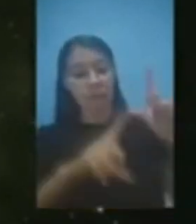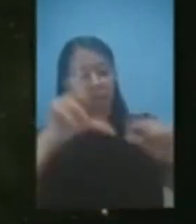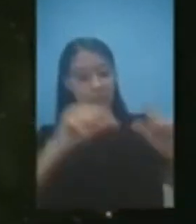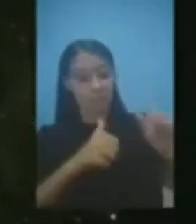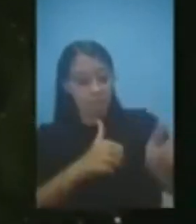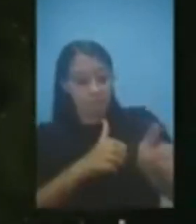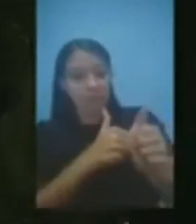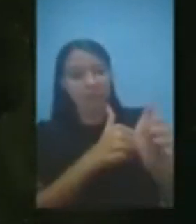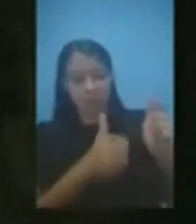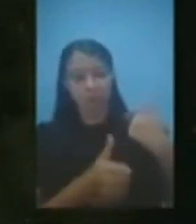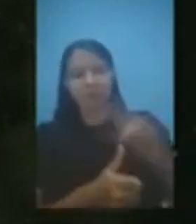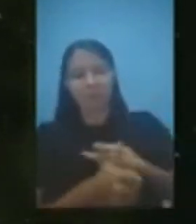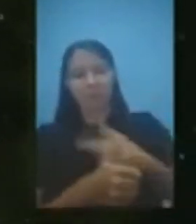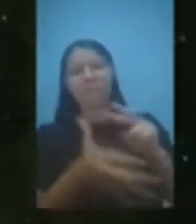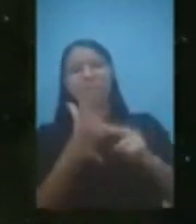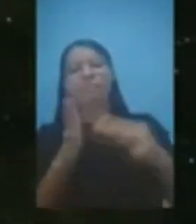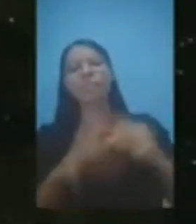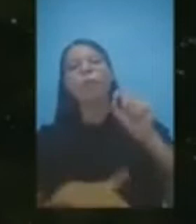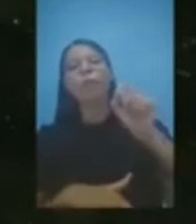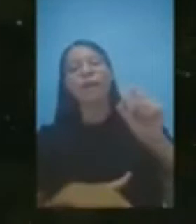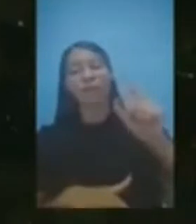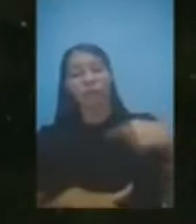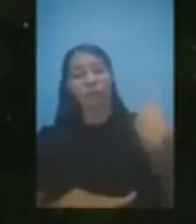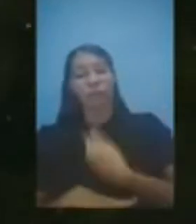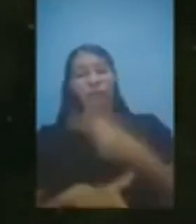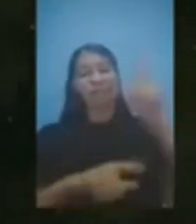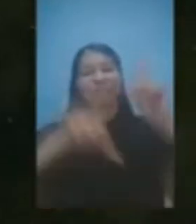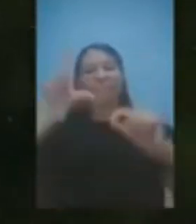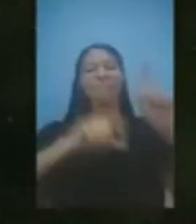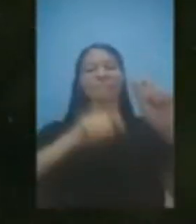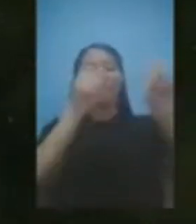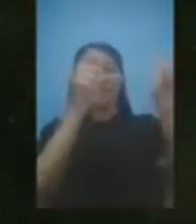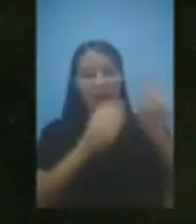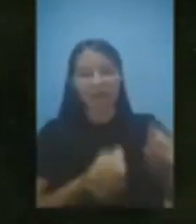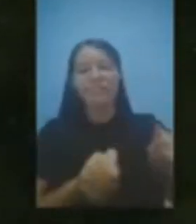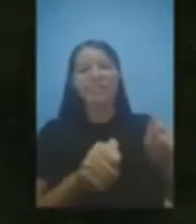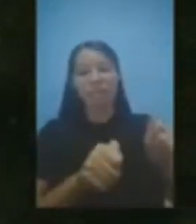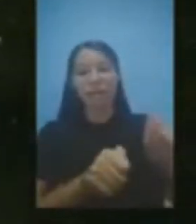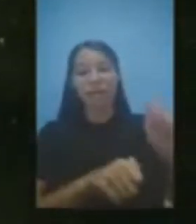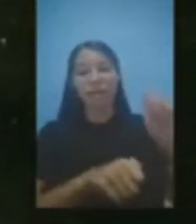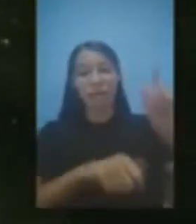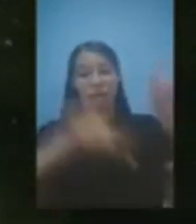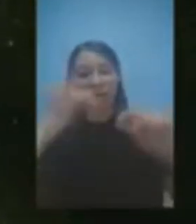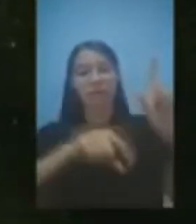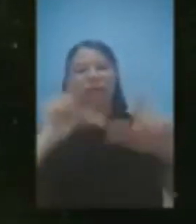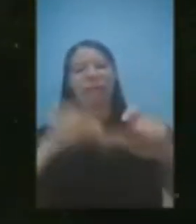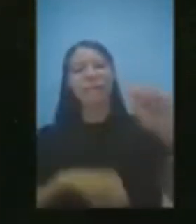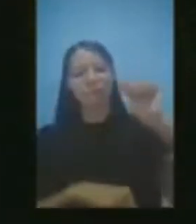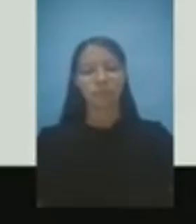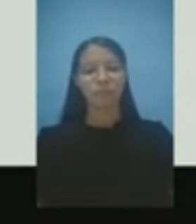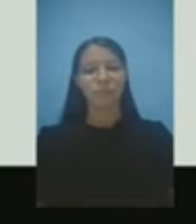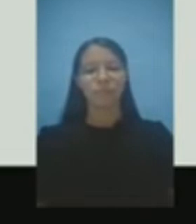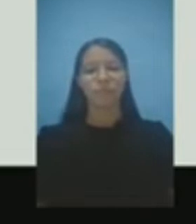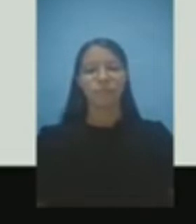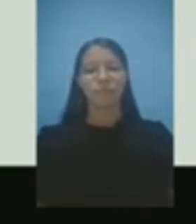estrelas bem pertinho da gente? São as nossas estrelas da arte e você vai conhecê-las agora.